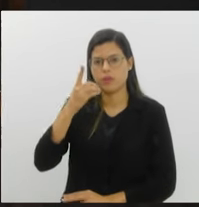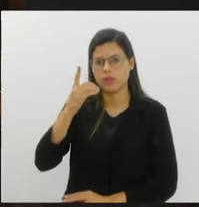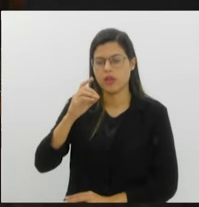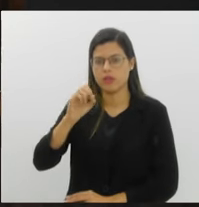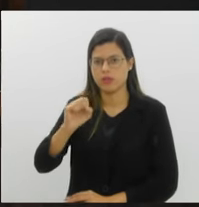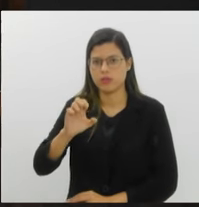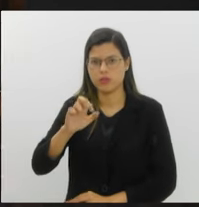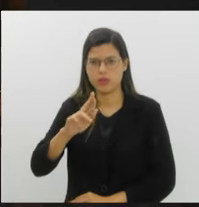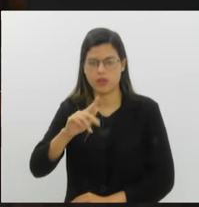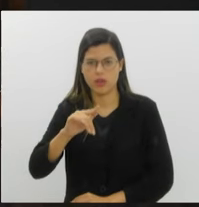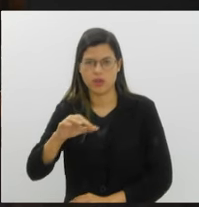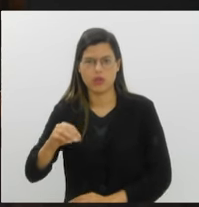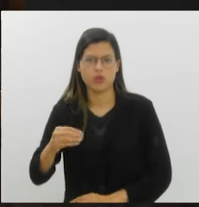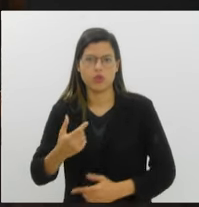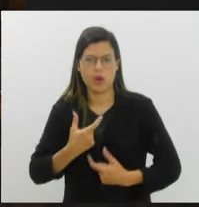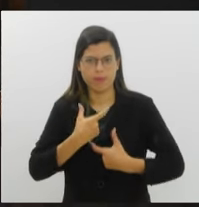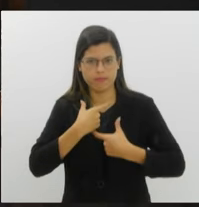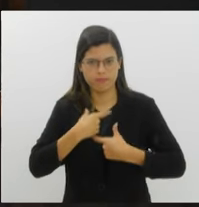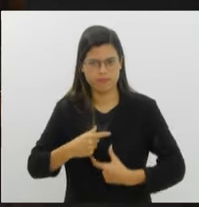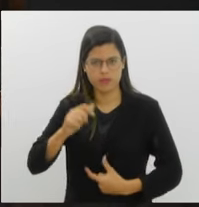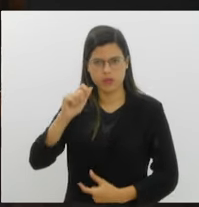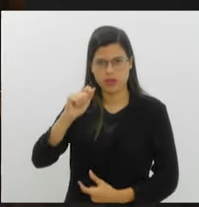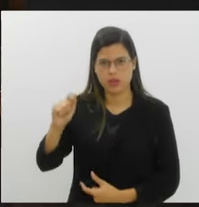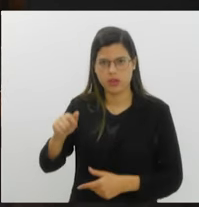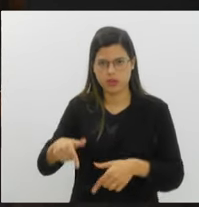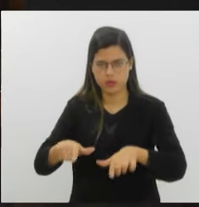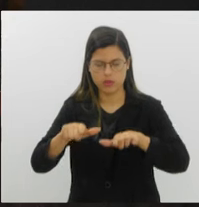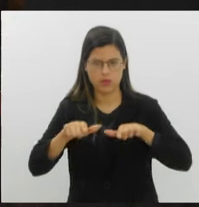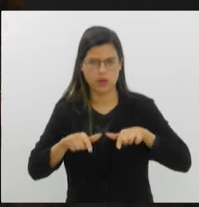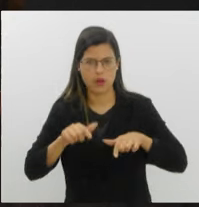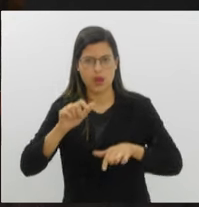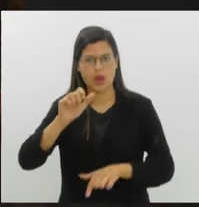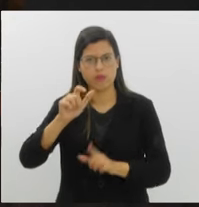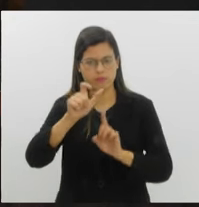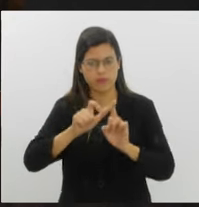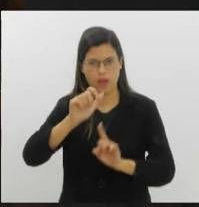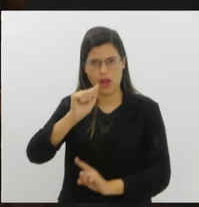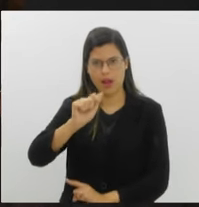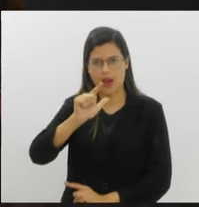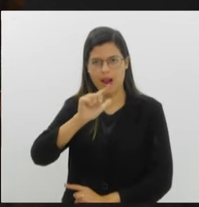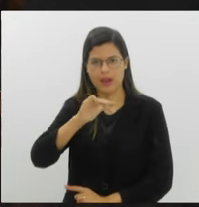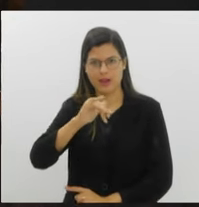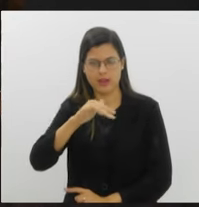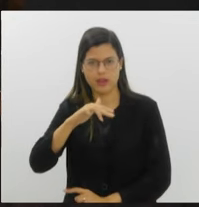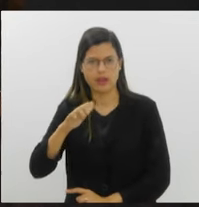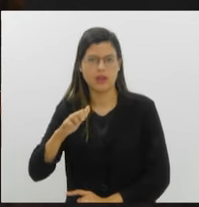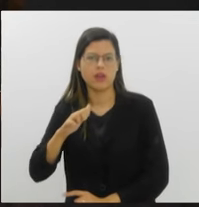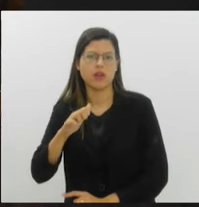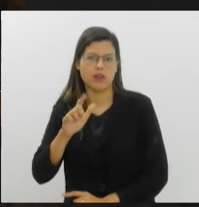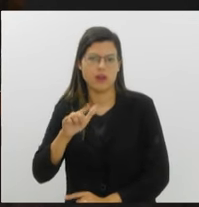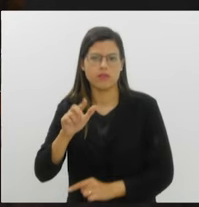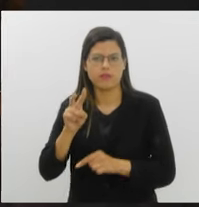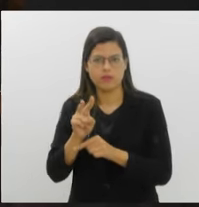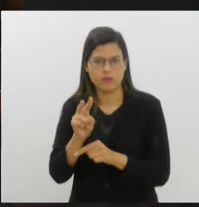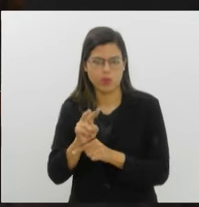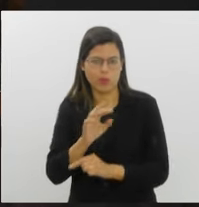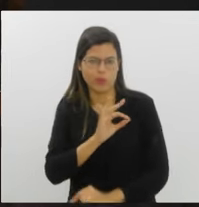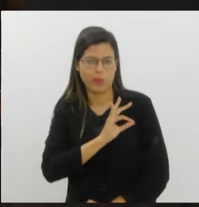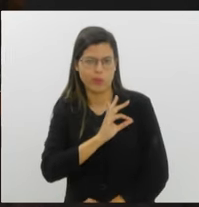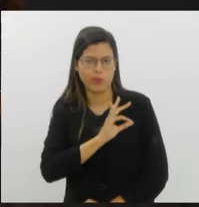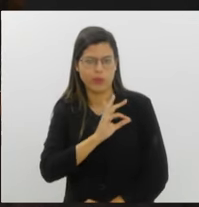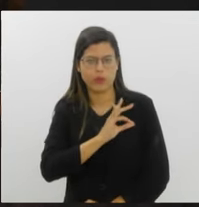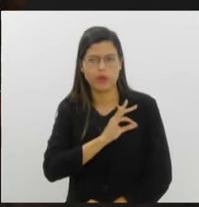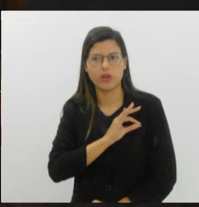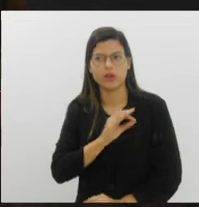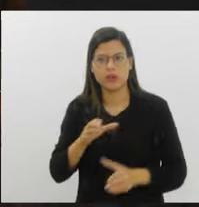concede a medalha Tiradentes, o respectivo diploma à senhora Aline Bastos Cavalcante, inspetora de polícia. Parecer da Comissão de